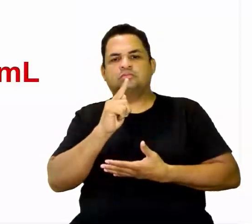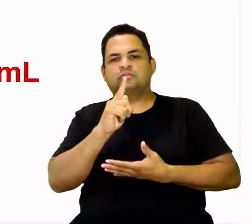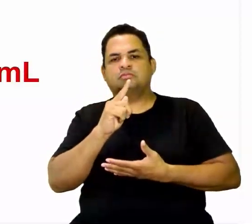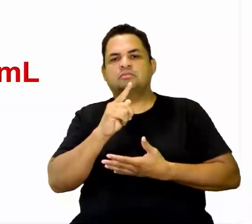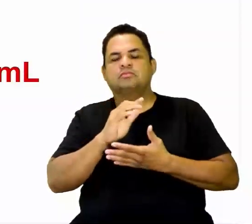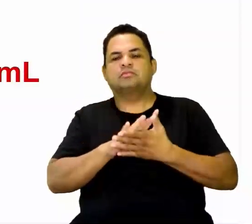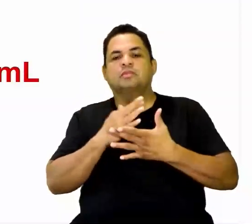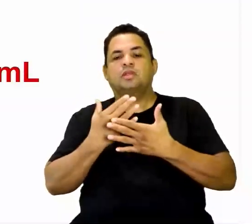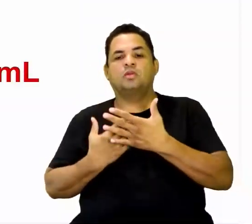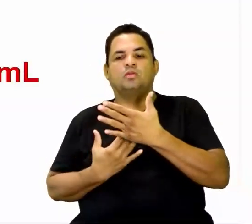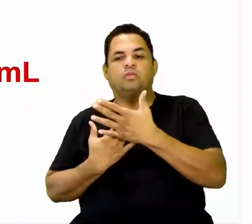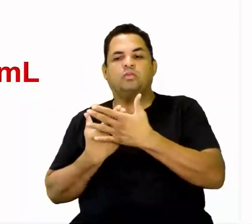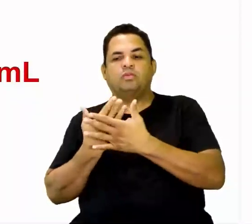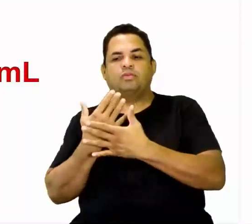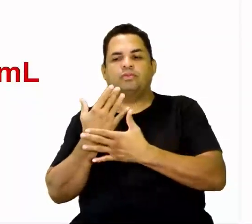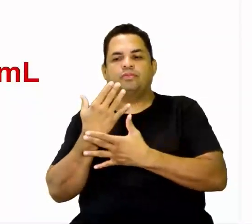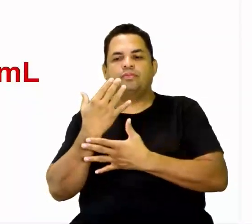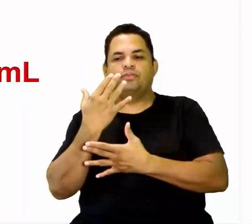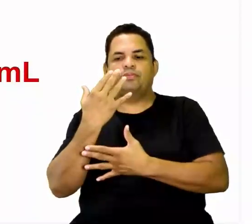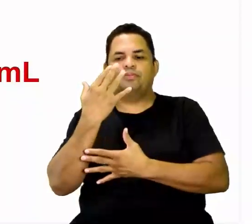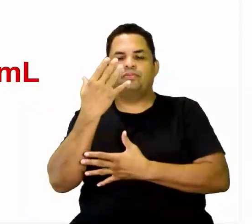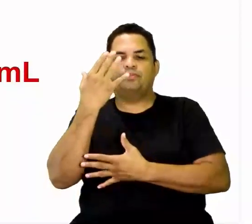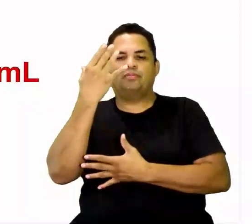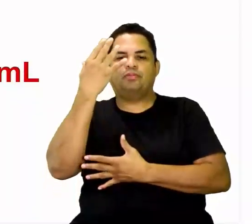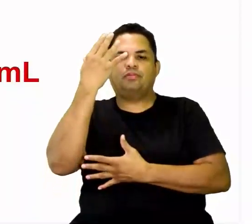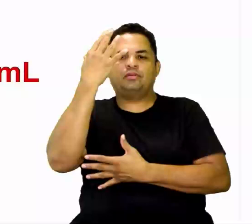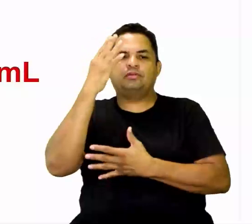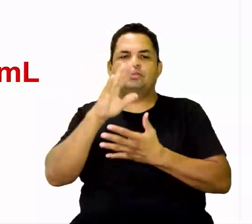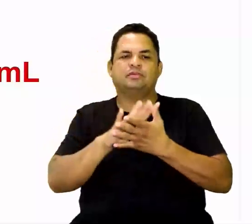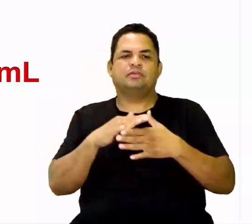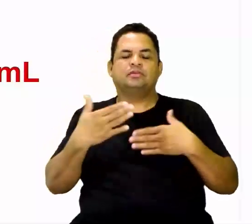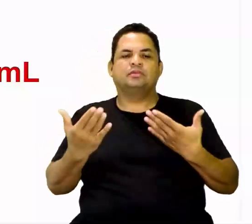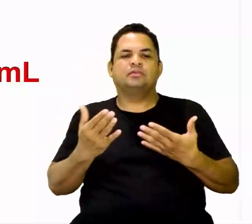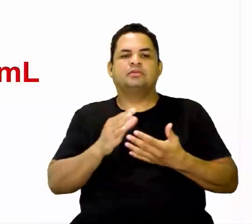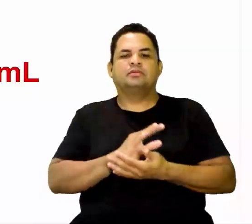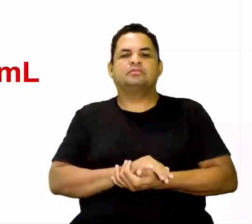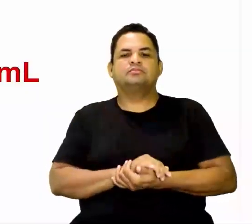de água que deve ser evaporada,